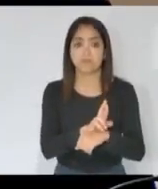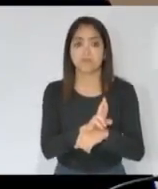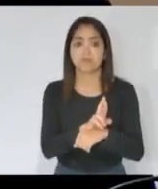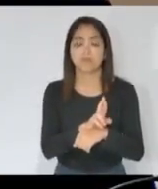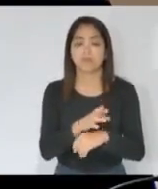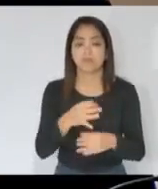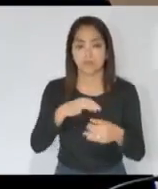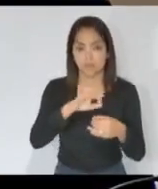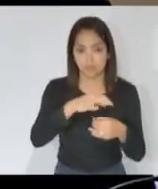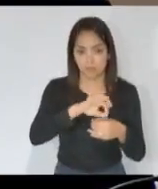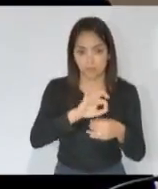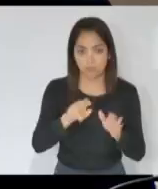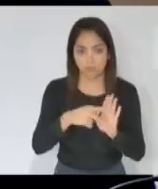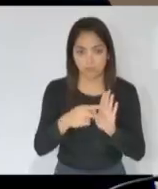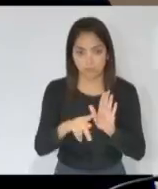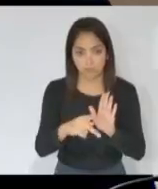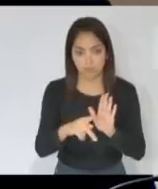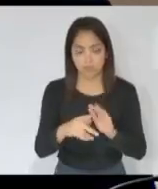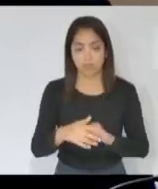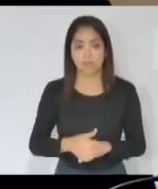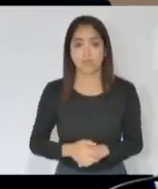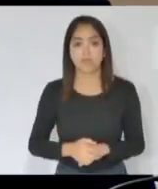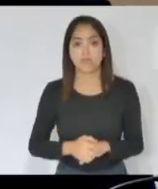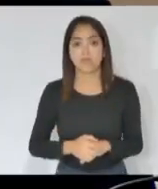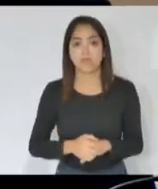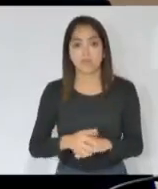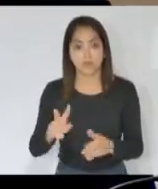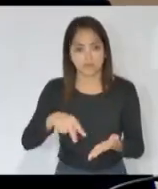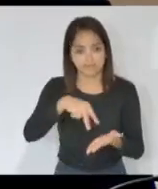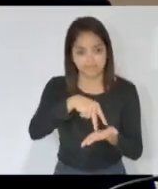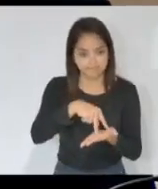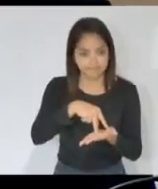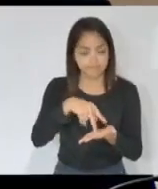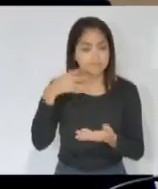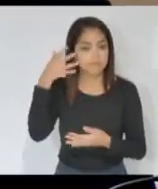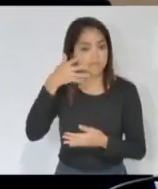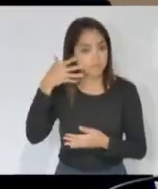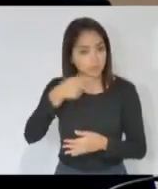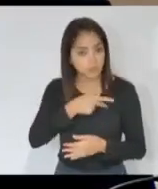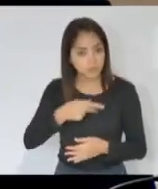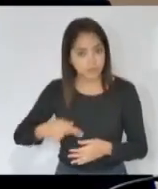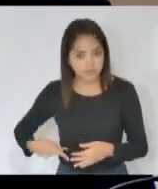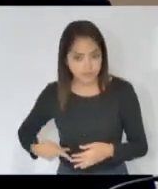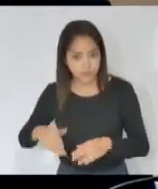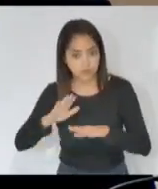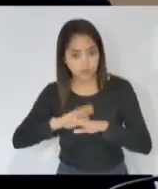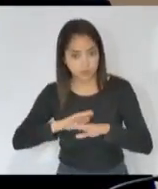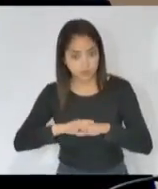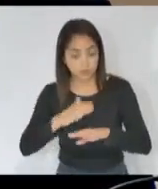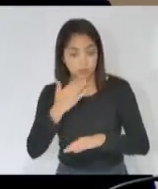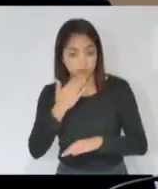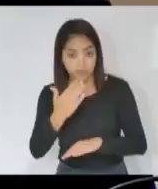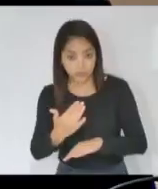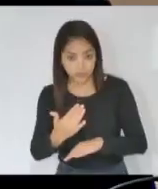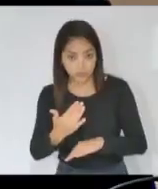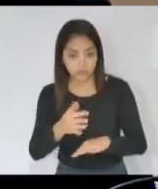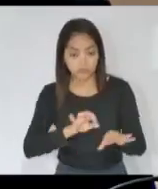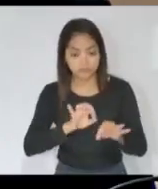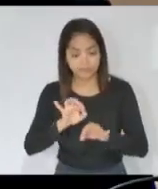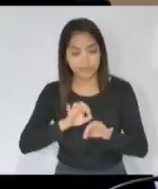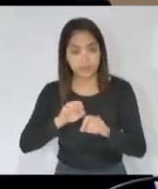institucional. Prosseguindo, o senhor presidente fez uso da palavra na qualidade de autor do requerimento que ensejou a